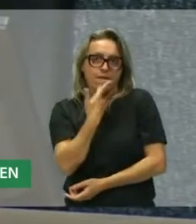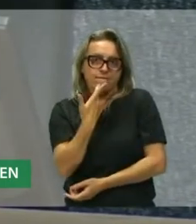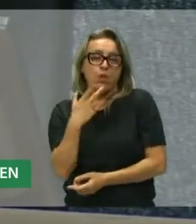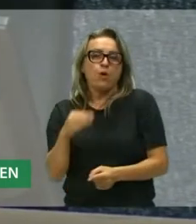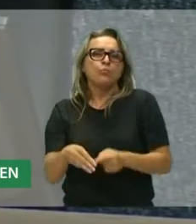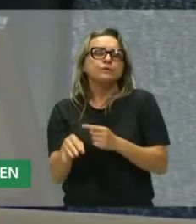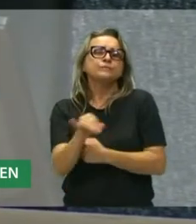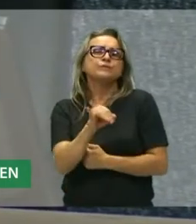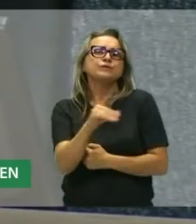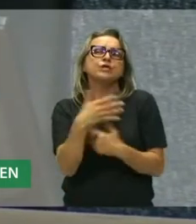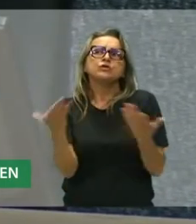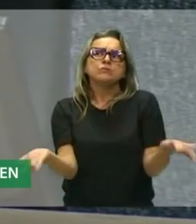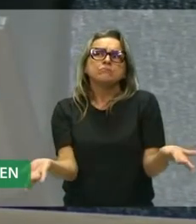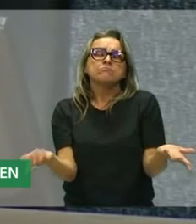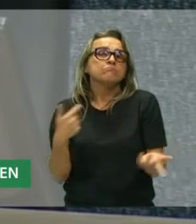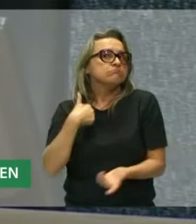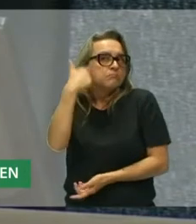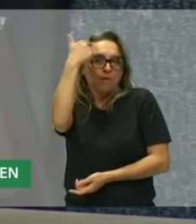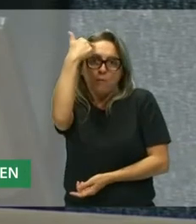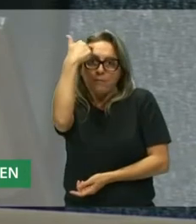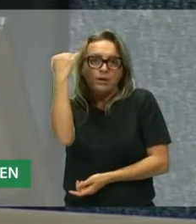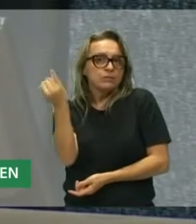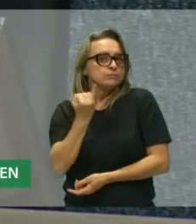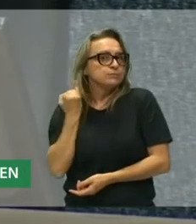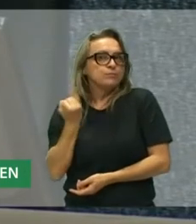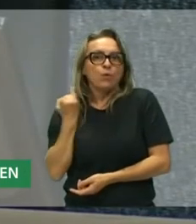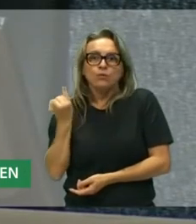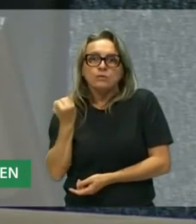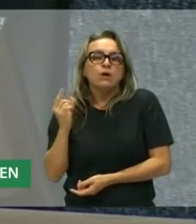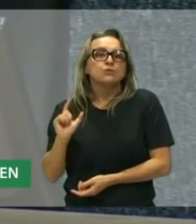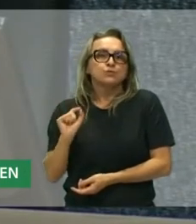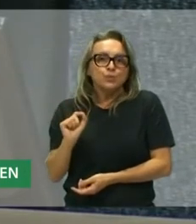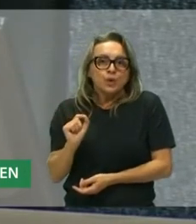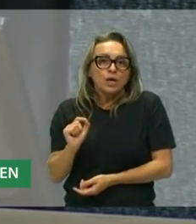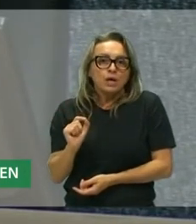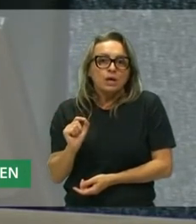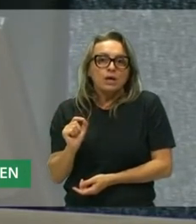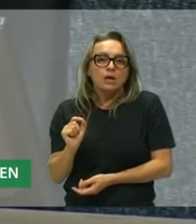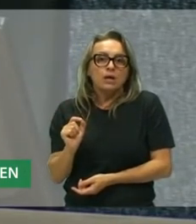Itajaí. Eu penso que seria muito importante que